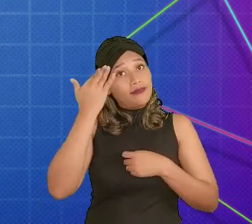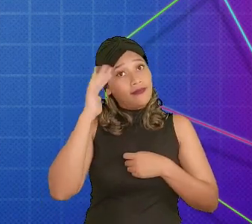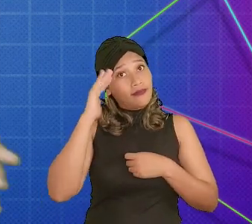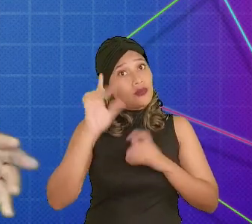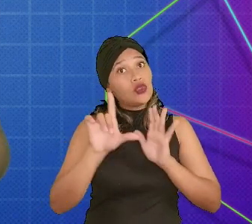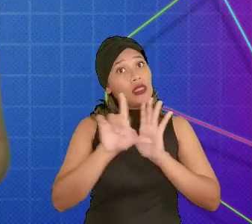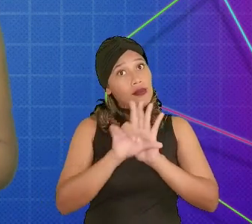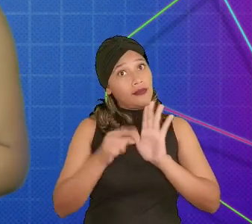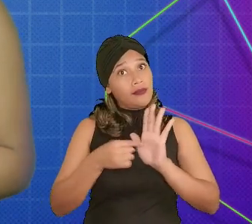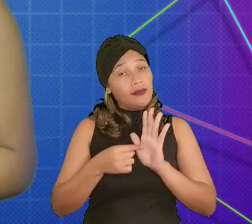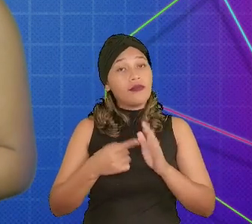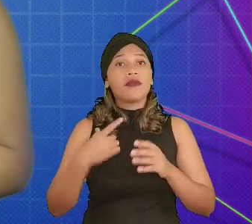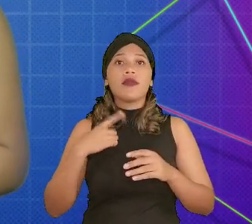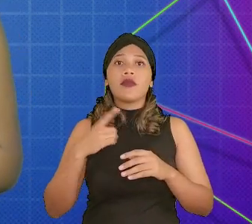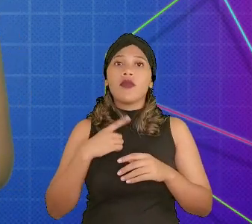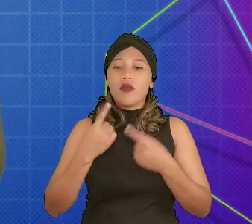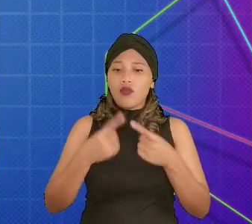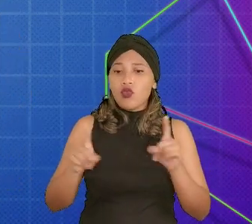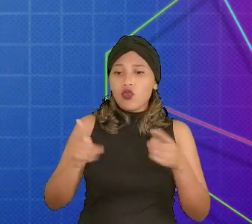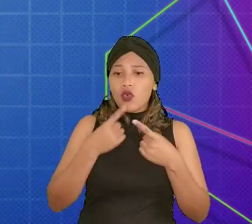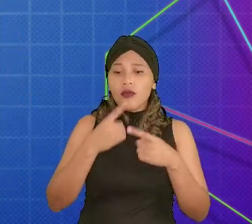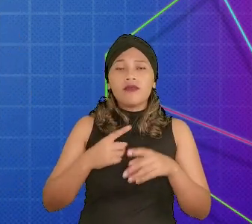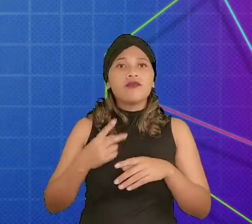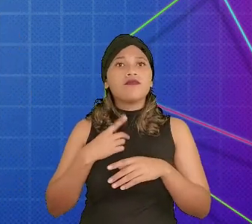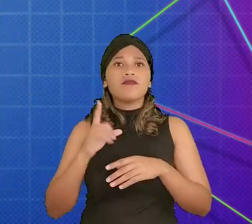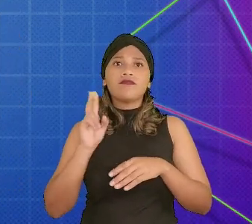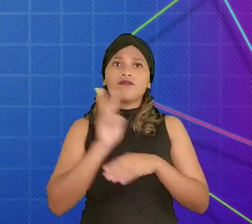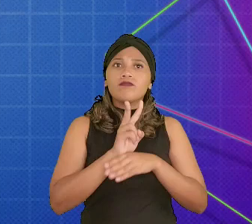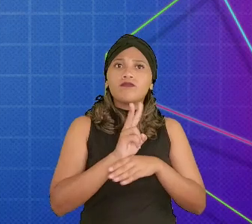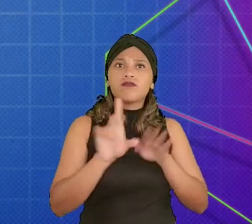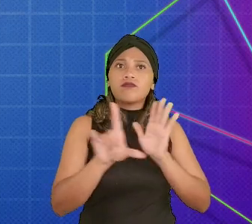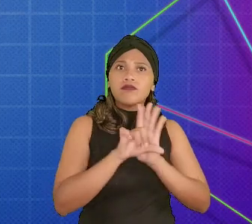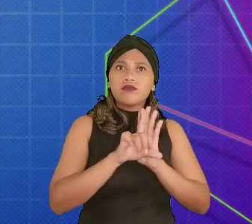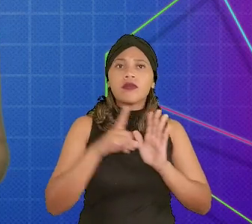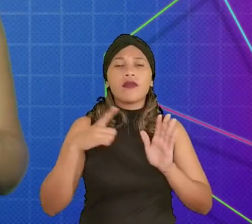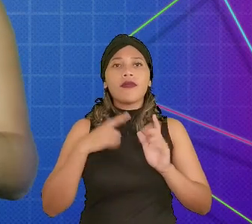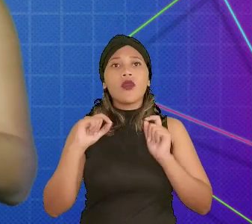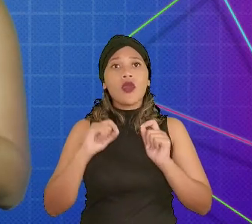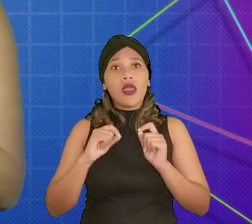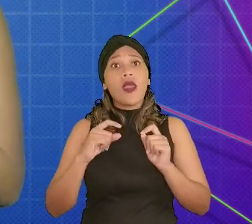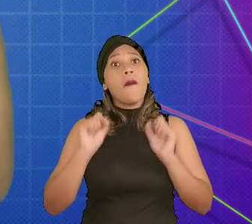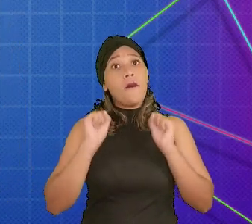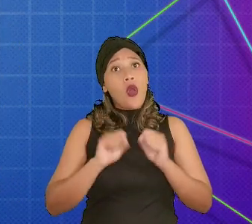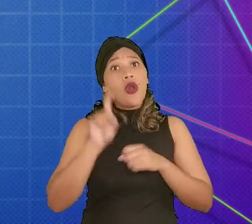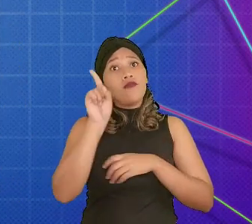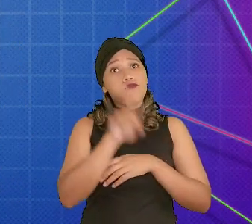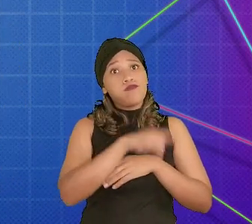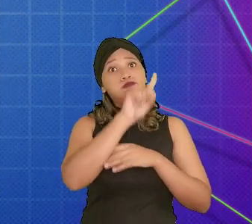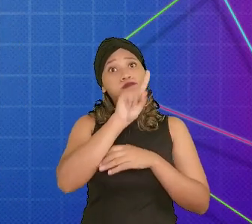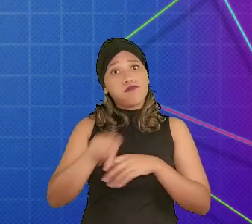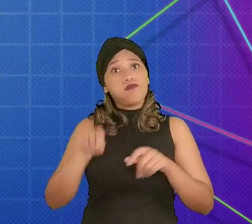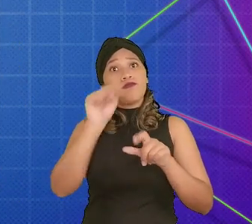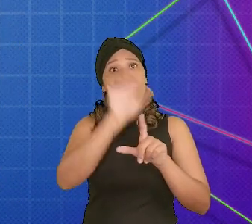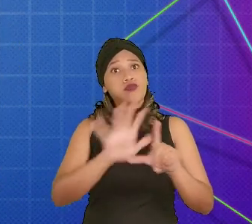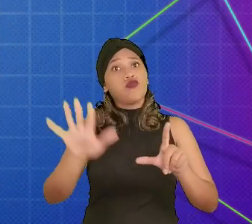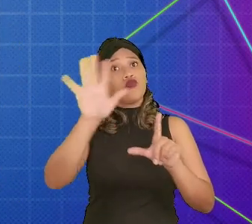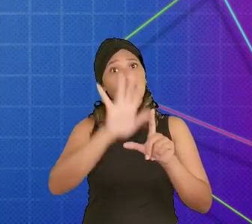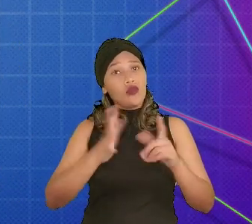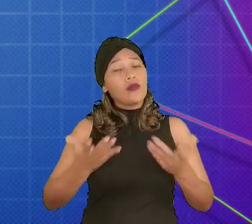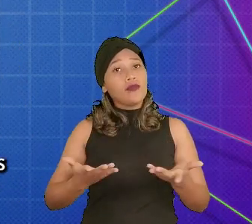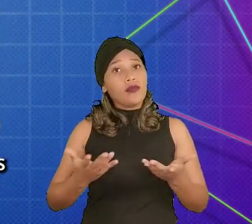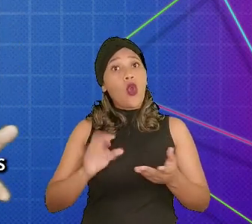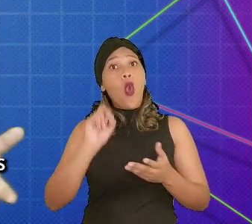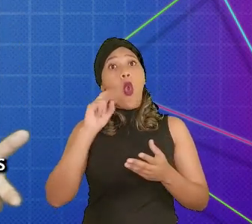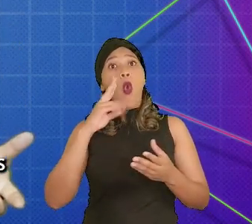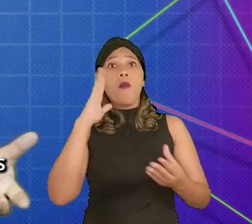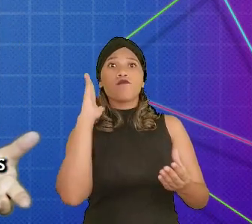disso. Ao utilizar músicas protegidas pelos direitos autorais, os autores de vídeo podem sofrer sanções de plataformas digitais